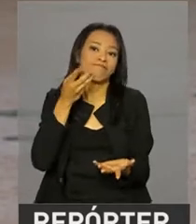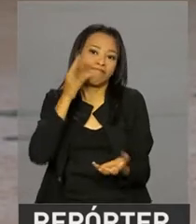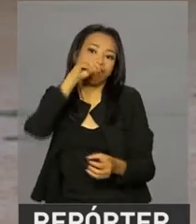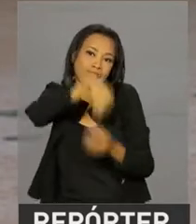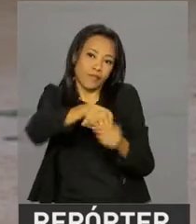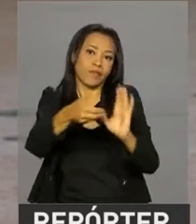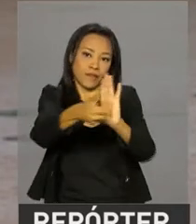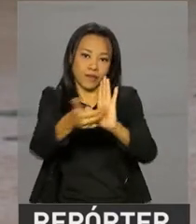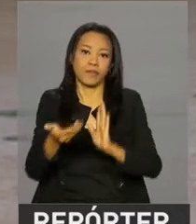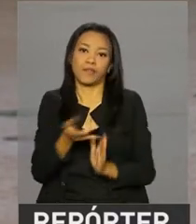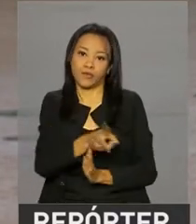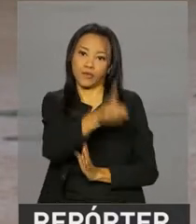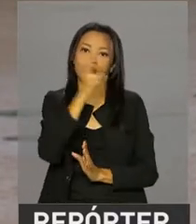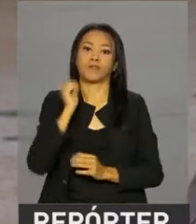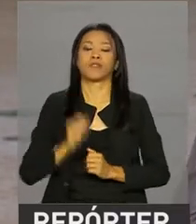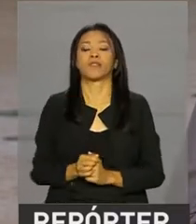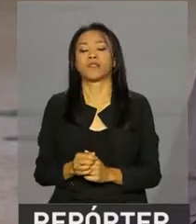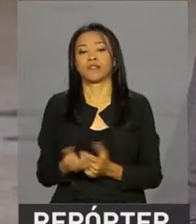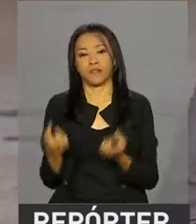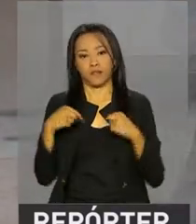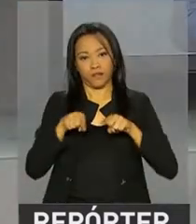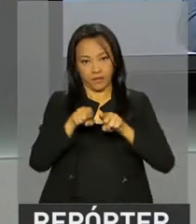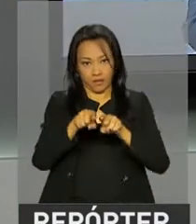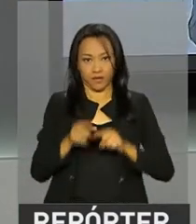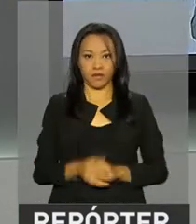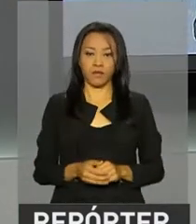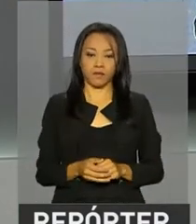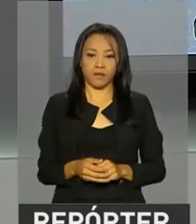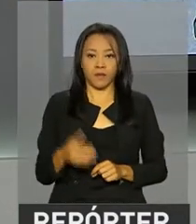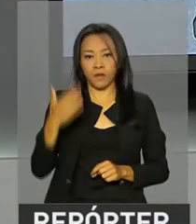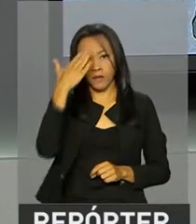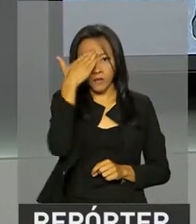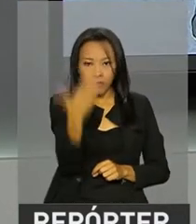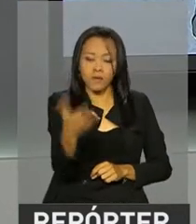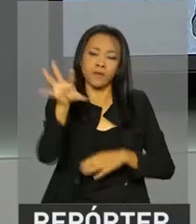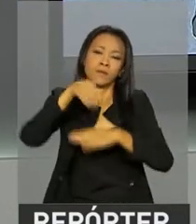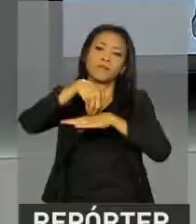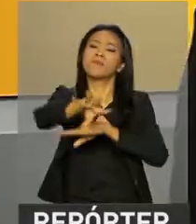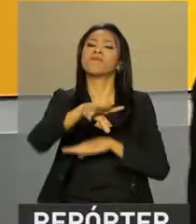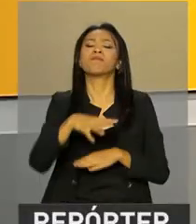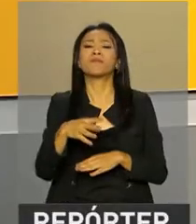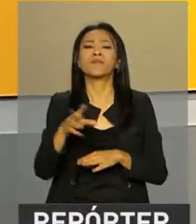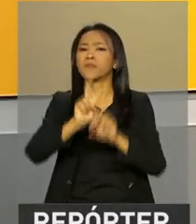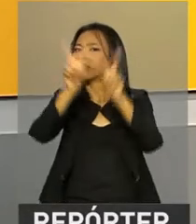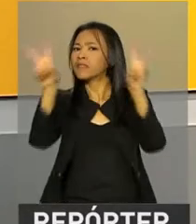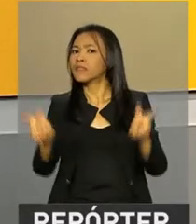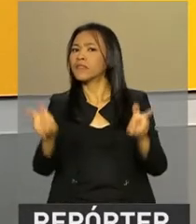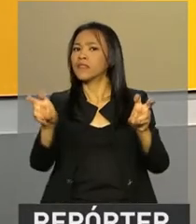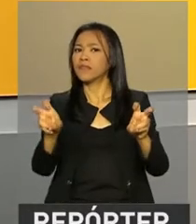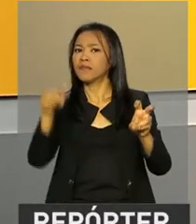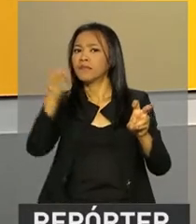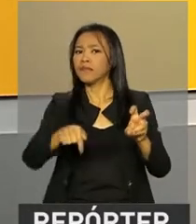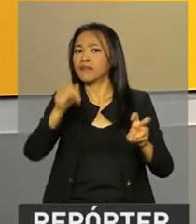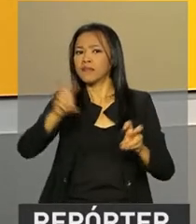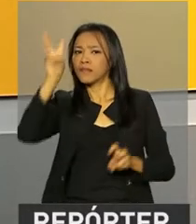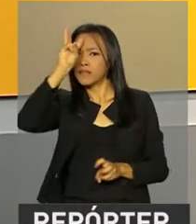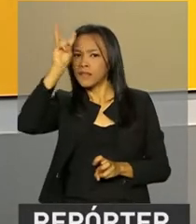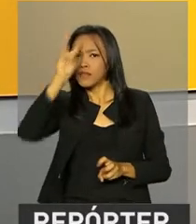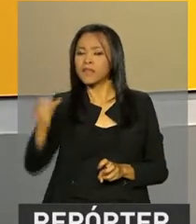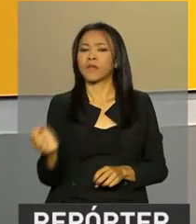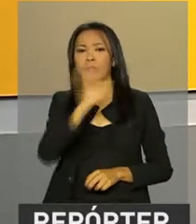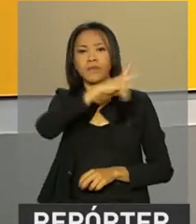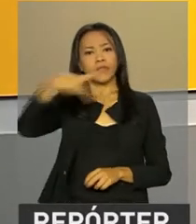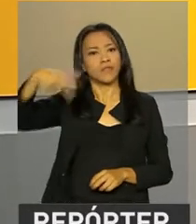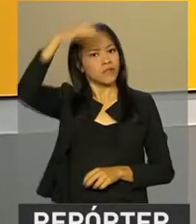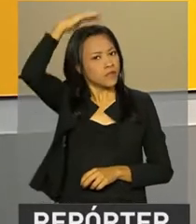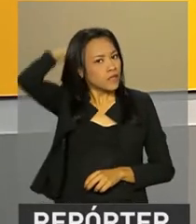Câmara dos Deputados. Leandro, volto com você no estúdio. Tá ok, João Pedro, obrigado pelas suas informações. Ainda sobre esse assunto, nessa terça-feira, o presidente Michel Temer